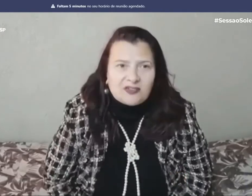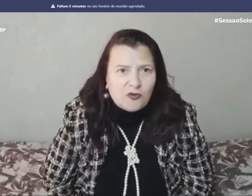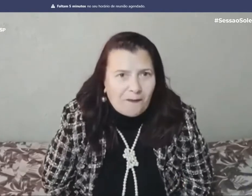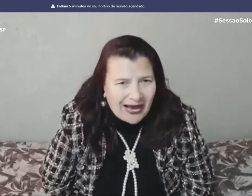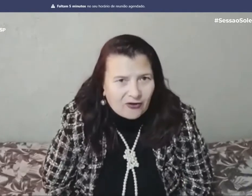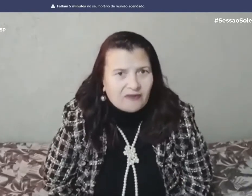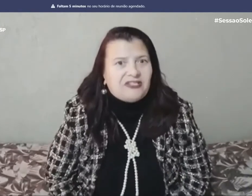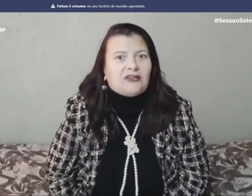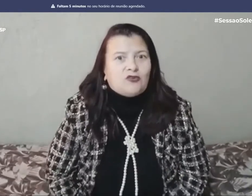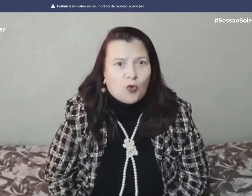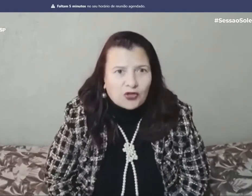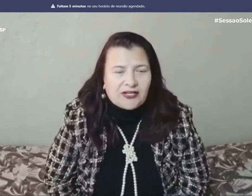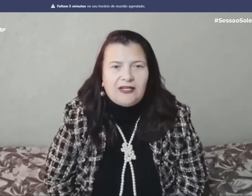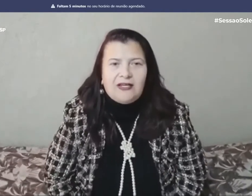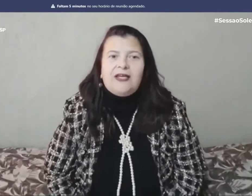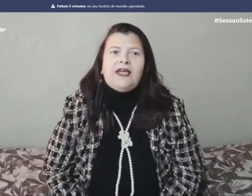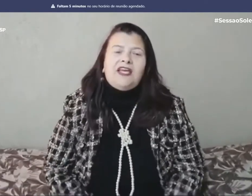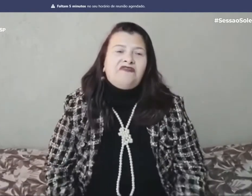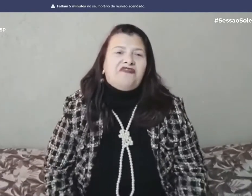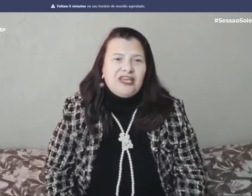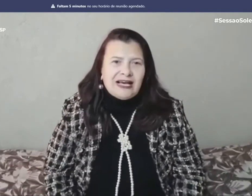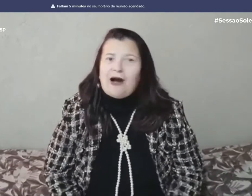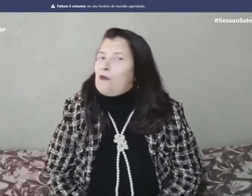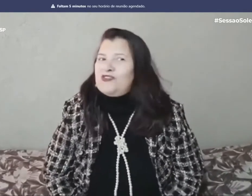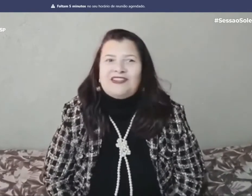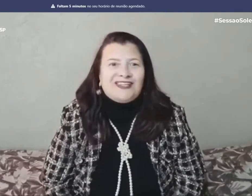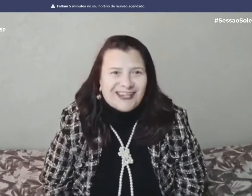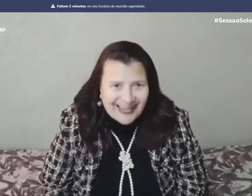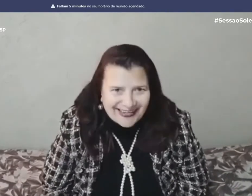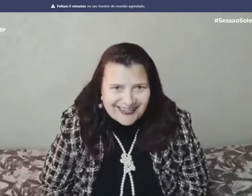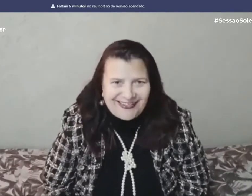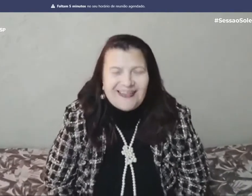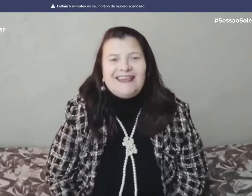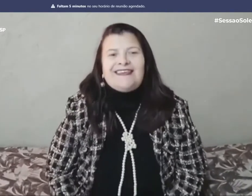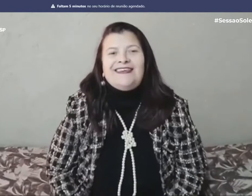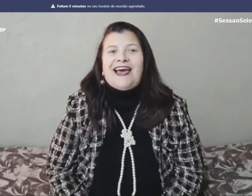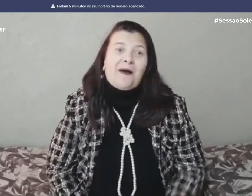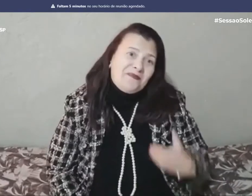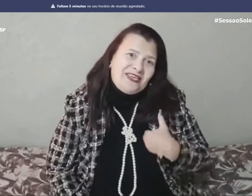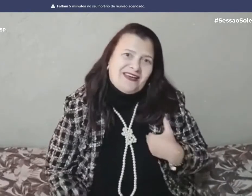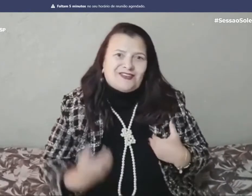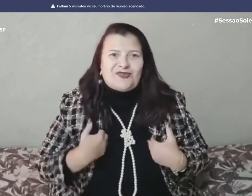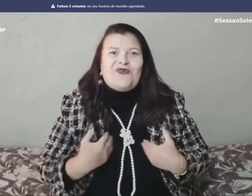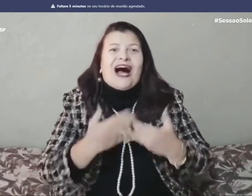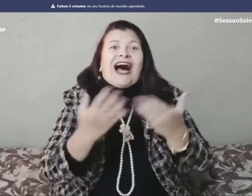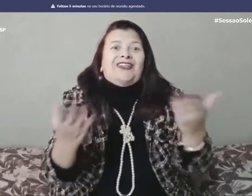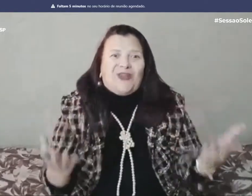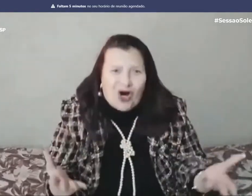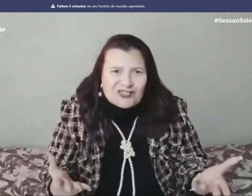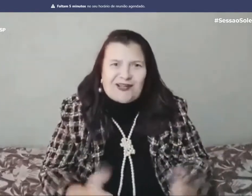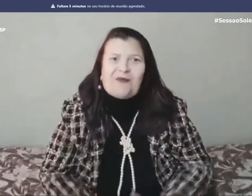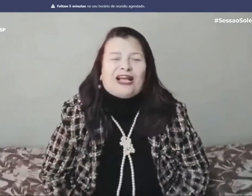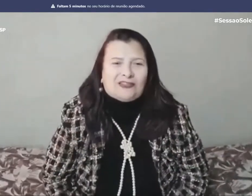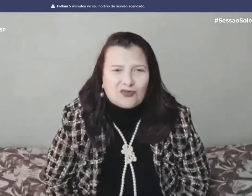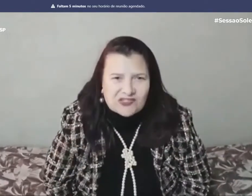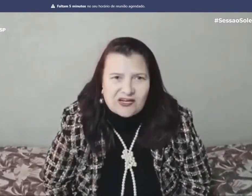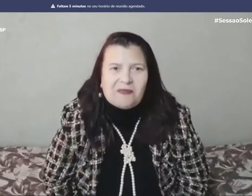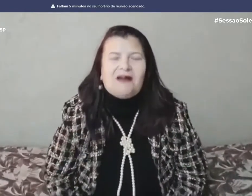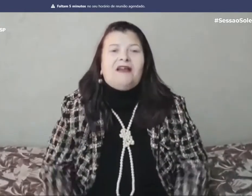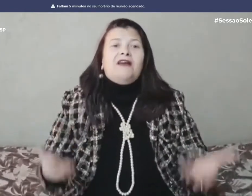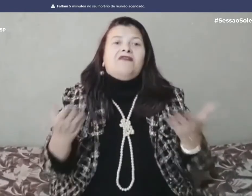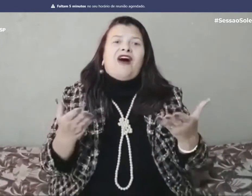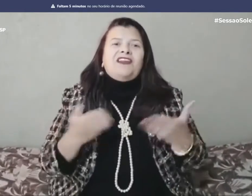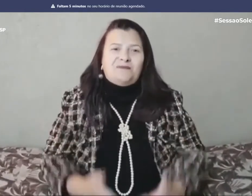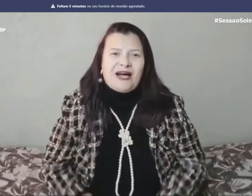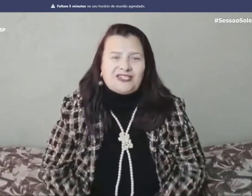pai teve comércio no bairro a vida toda. Enfim, a Mocidade Alegre, que é a minha, a sua, a nossa morada